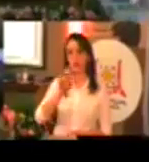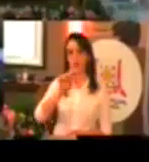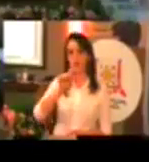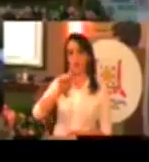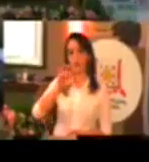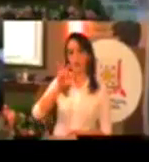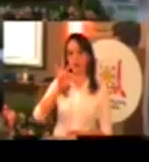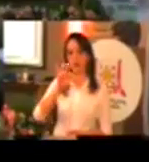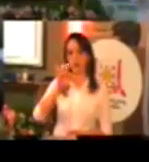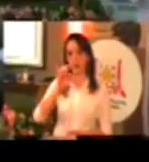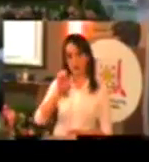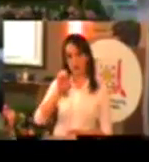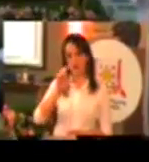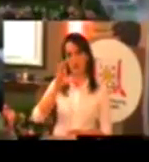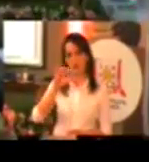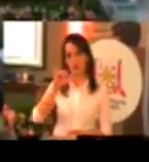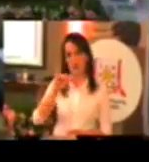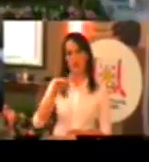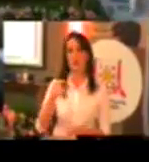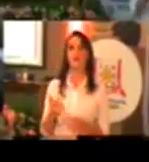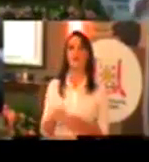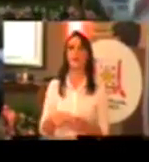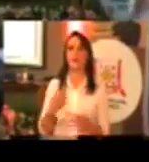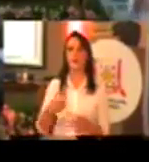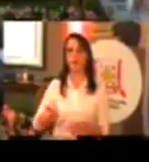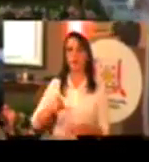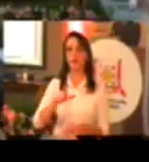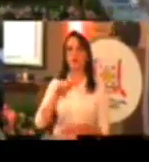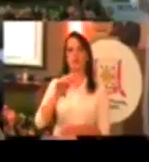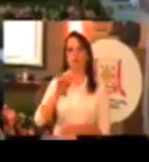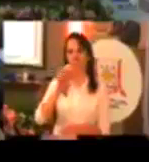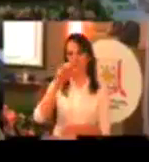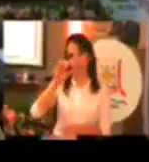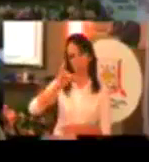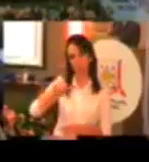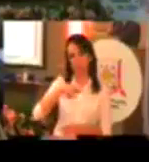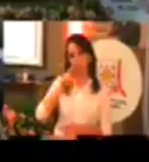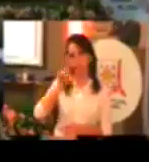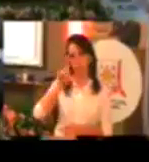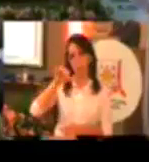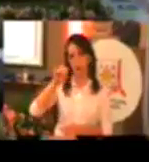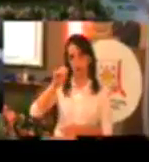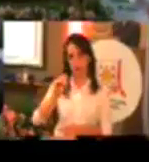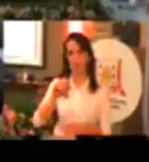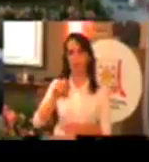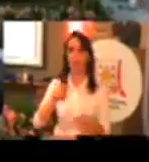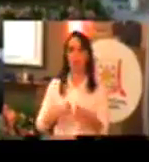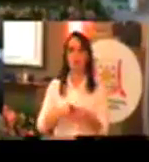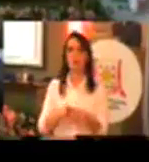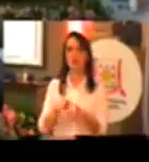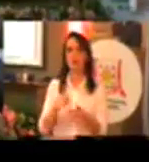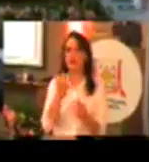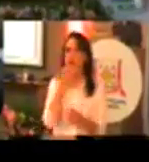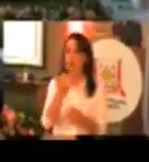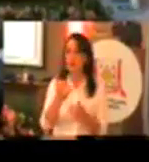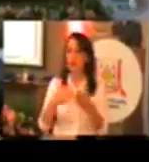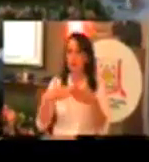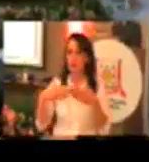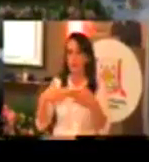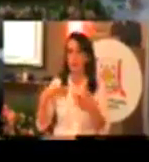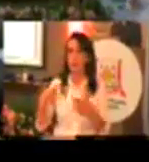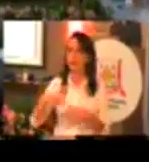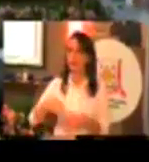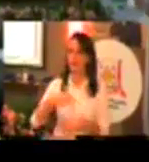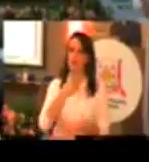Vereador Valdeci Bittencourt Amaral. O vereador Júlio César Colombo esteve até agora aqui e teve que se